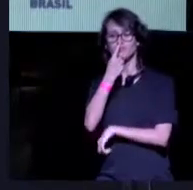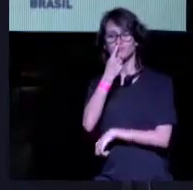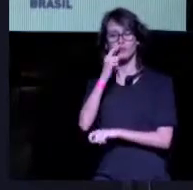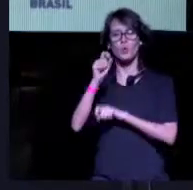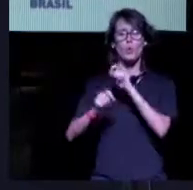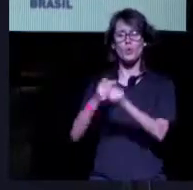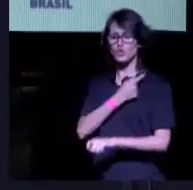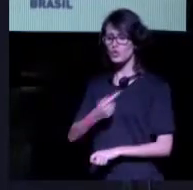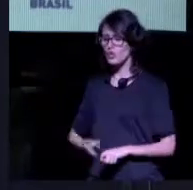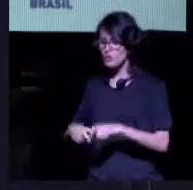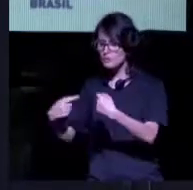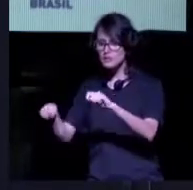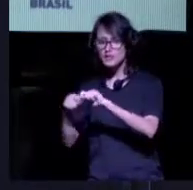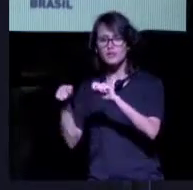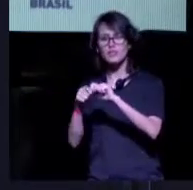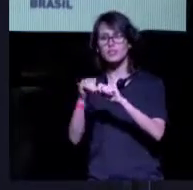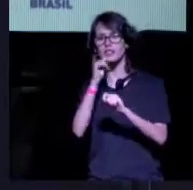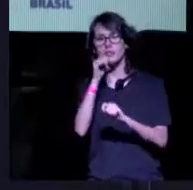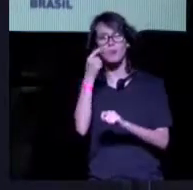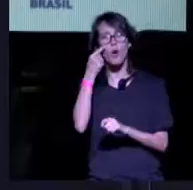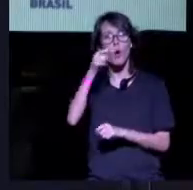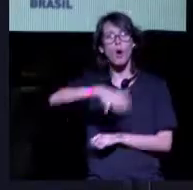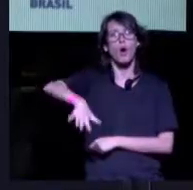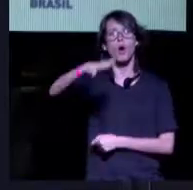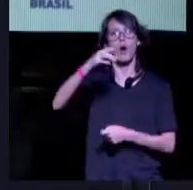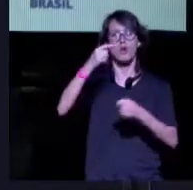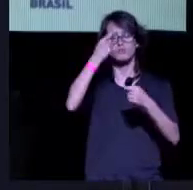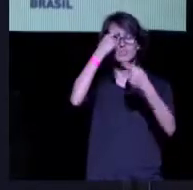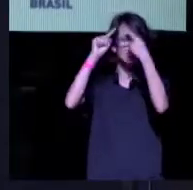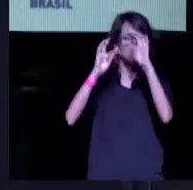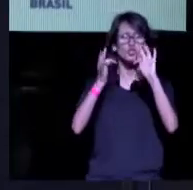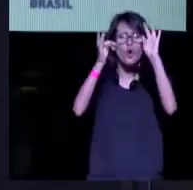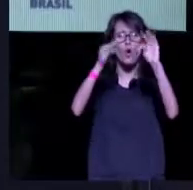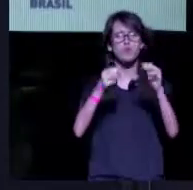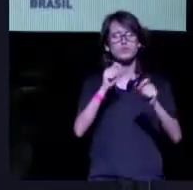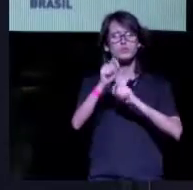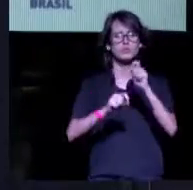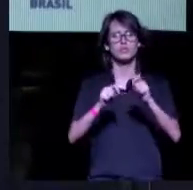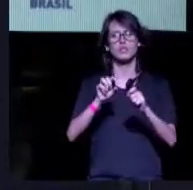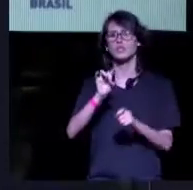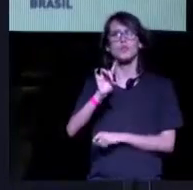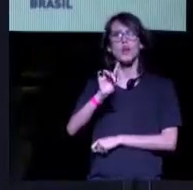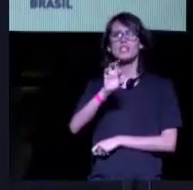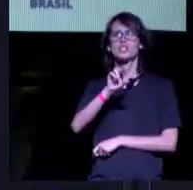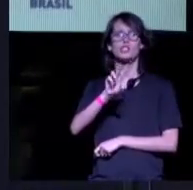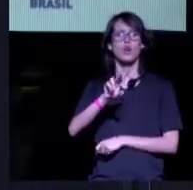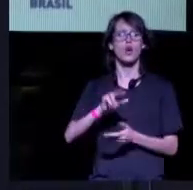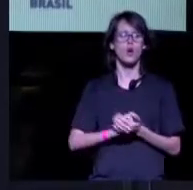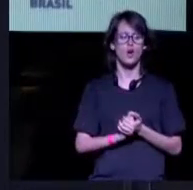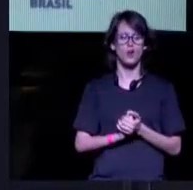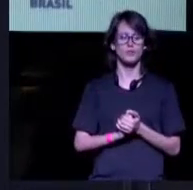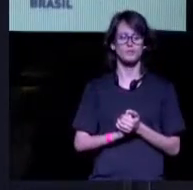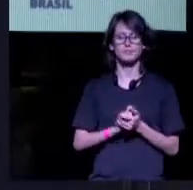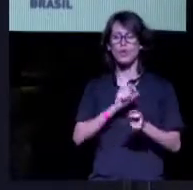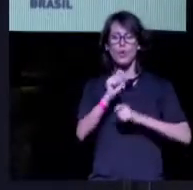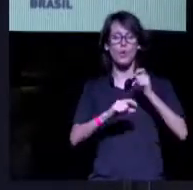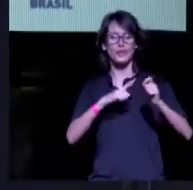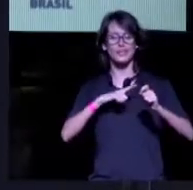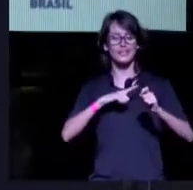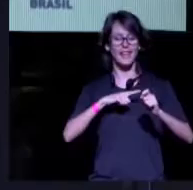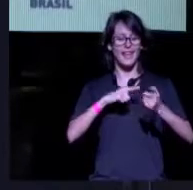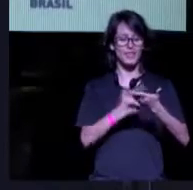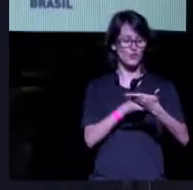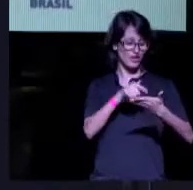que é que o governo precisa fazer diante de um cenário de inovação que está acontecendo agora não é só sobre o que está na cartilha dele